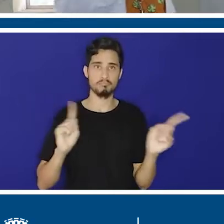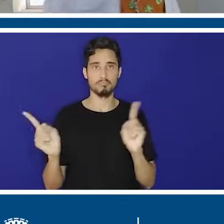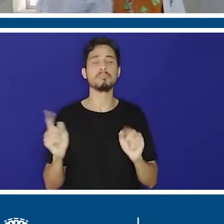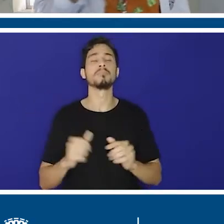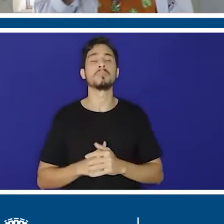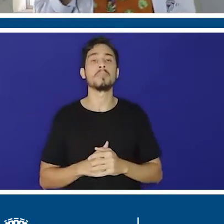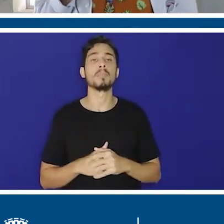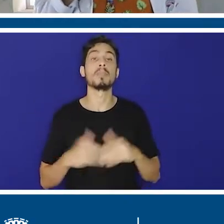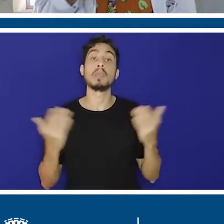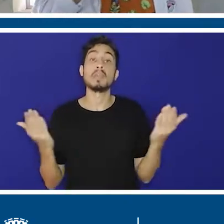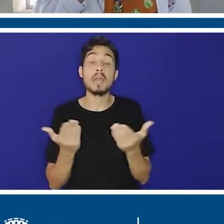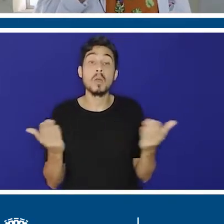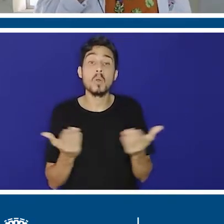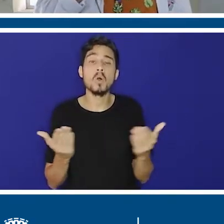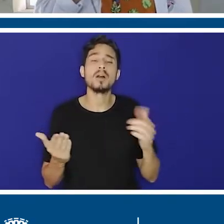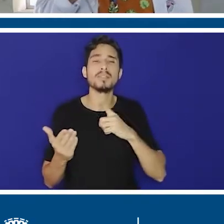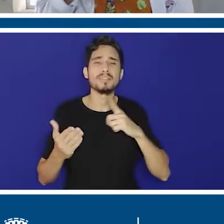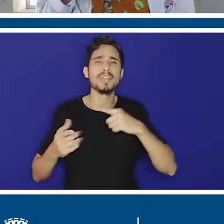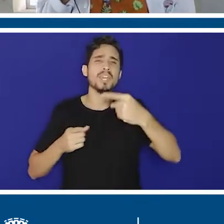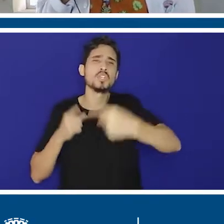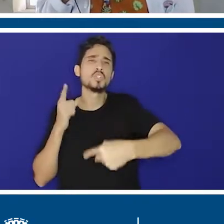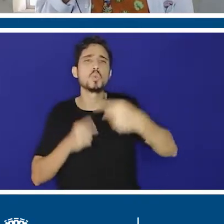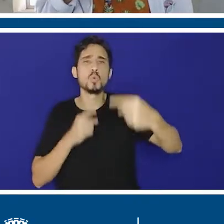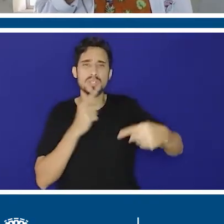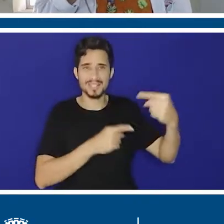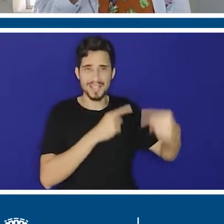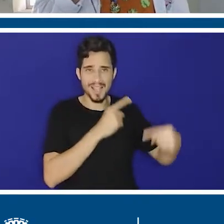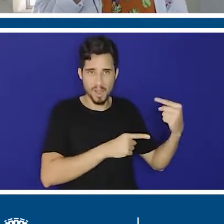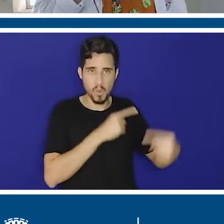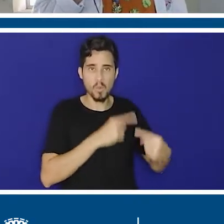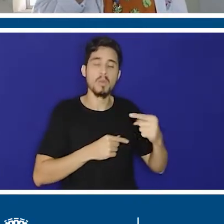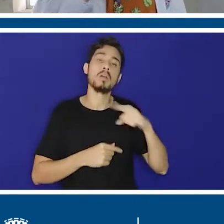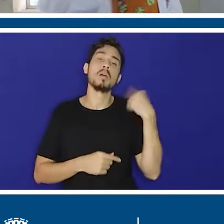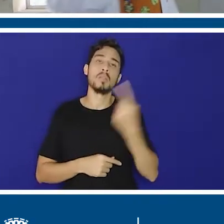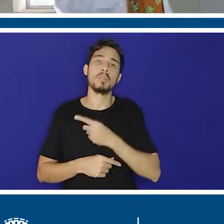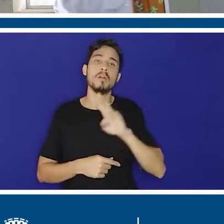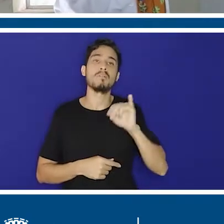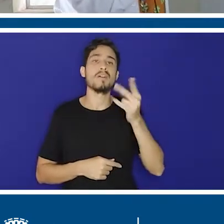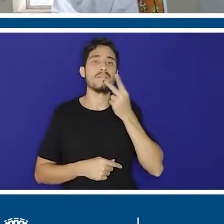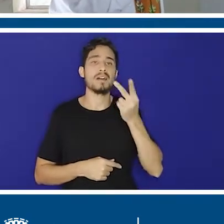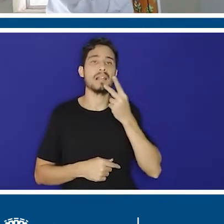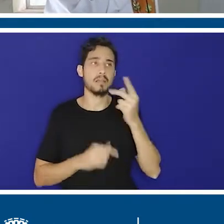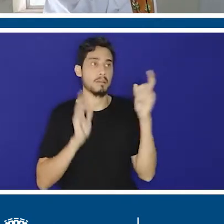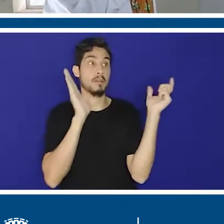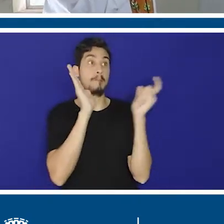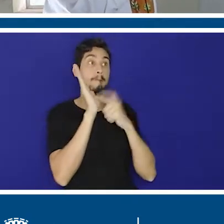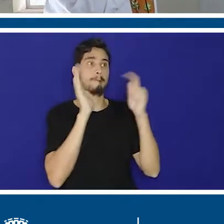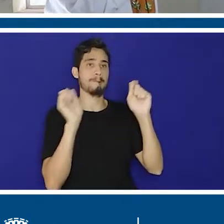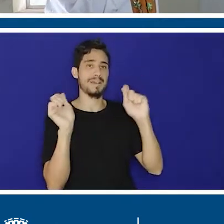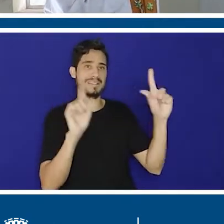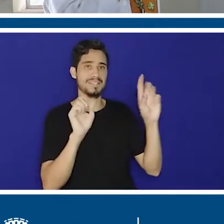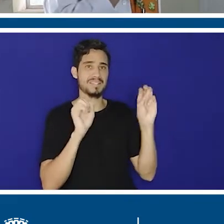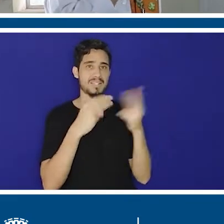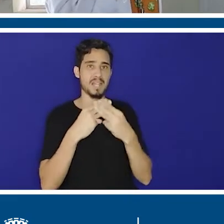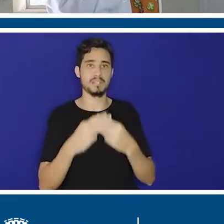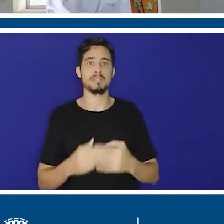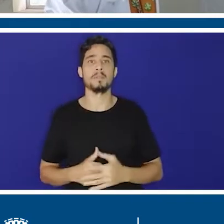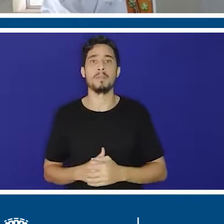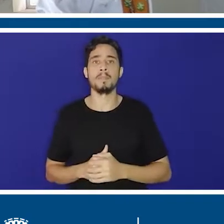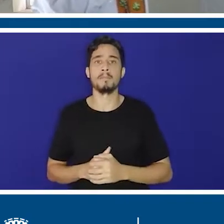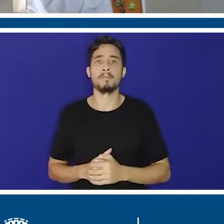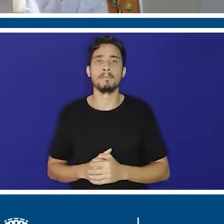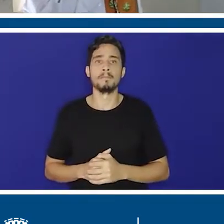atualmente, né, que é a grande discussão, o uso dos derivados da cannabis, que a gente vai falar mais à frente. Pode passar outro.